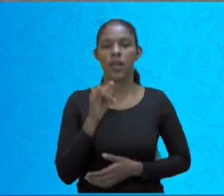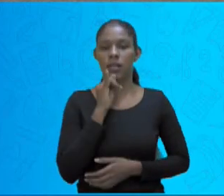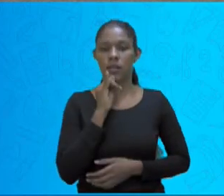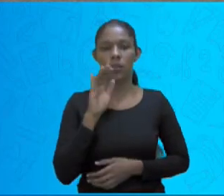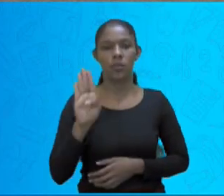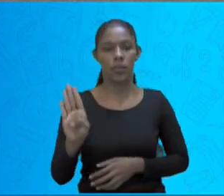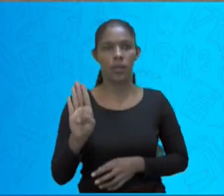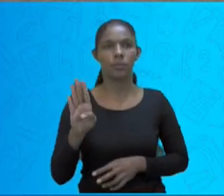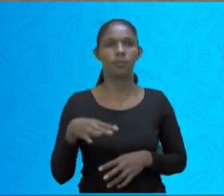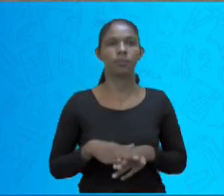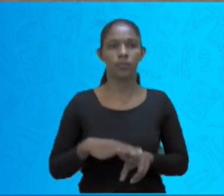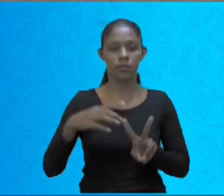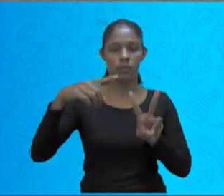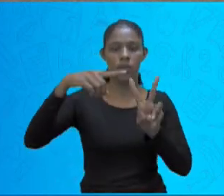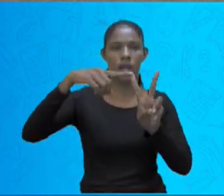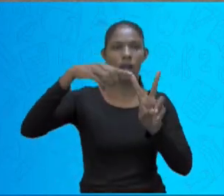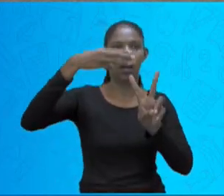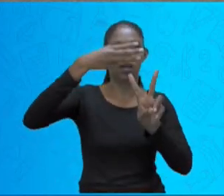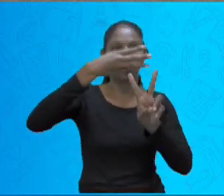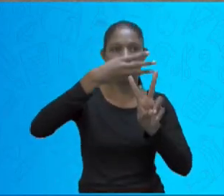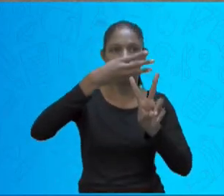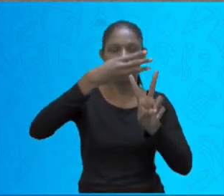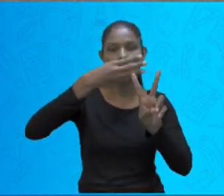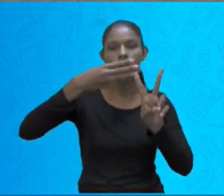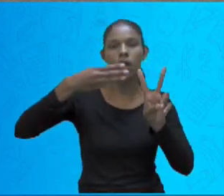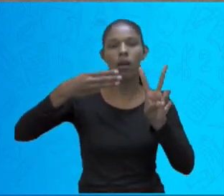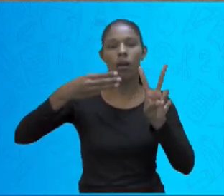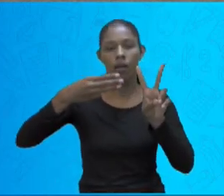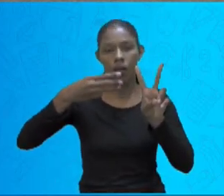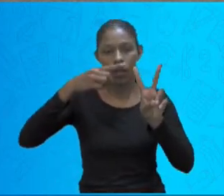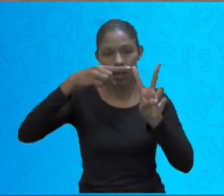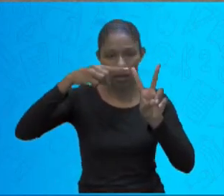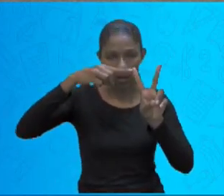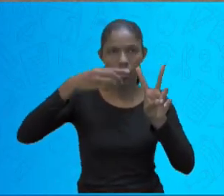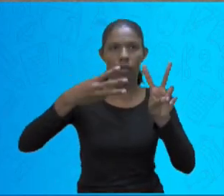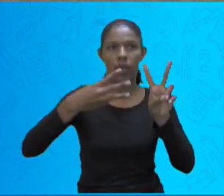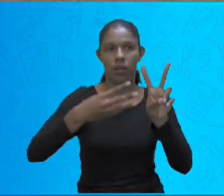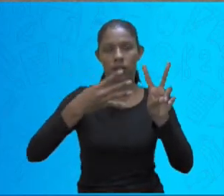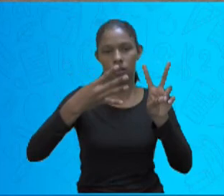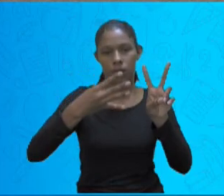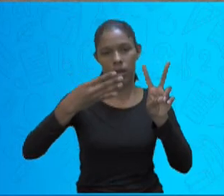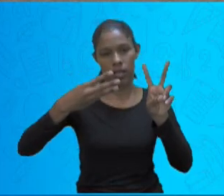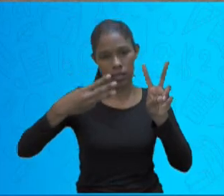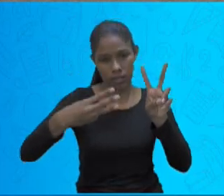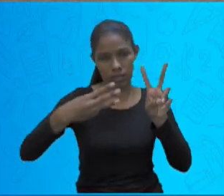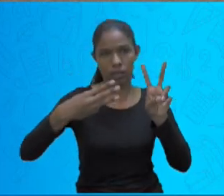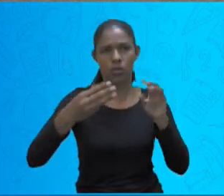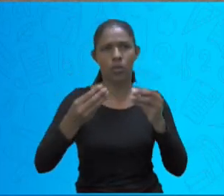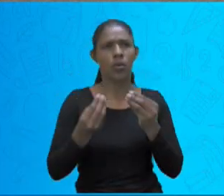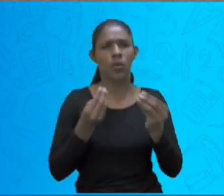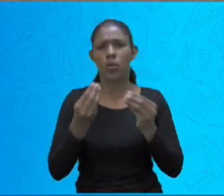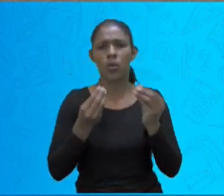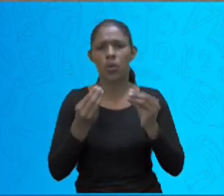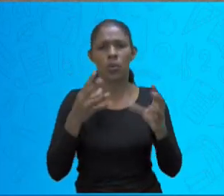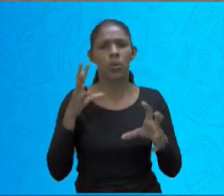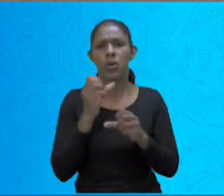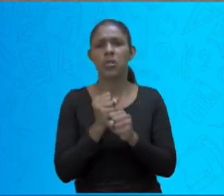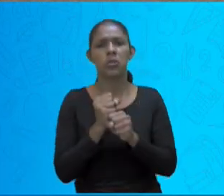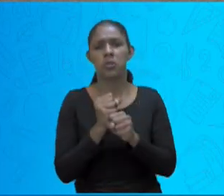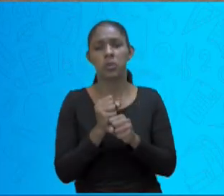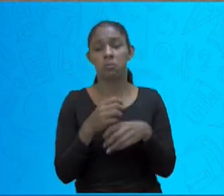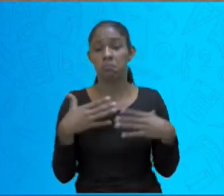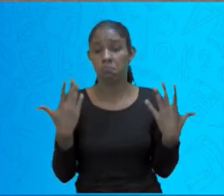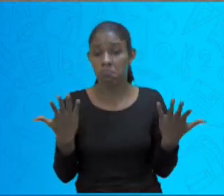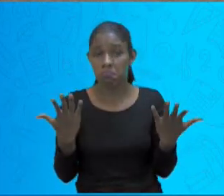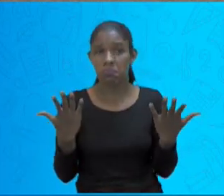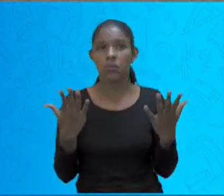Outro exemplo, raiz cúbica de 343. Como fazer para resolver?